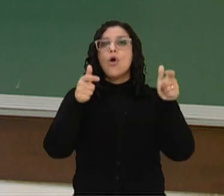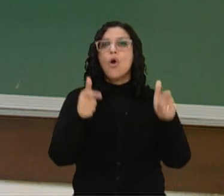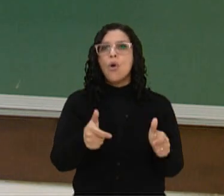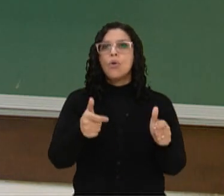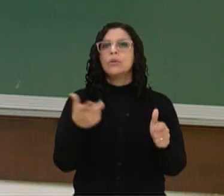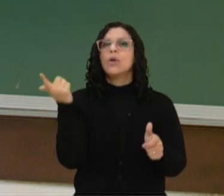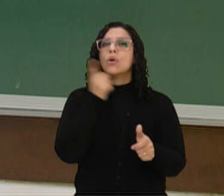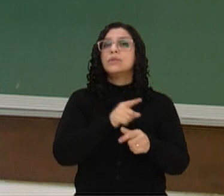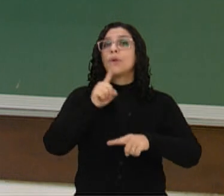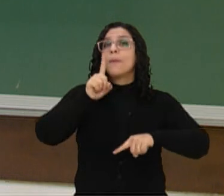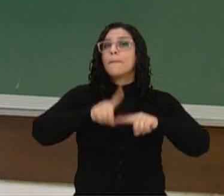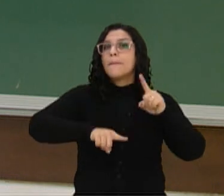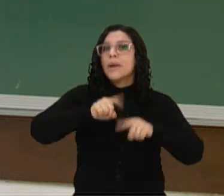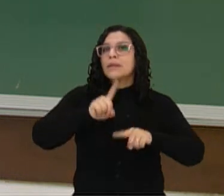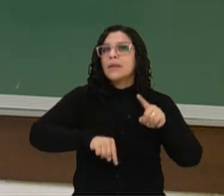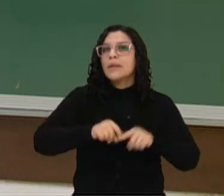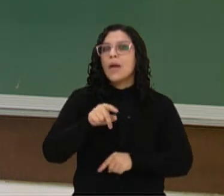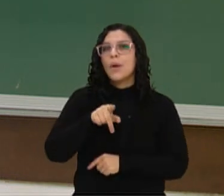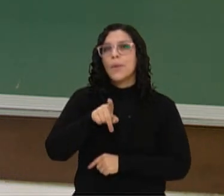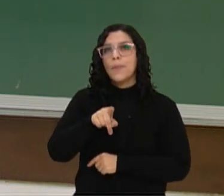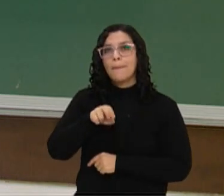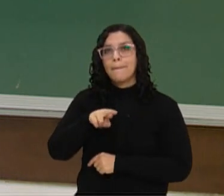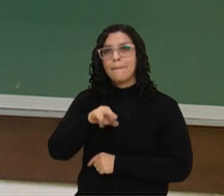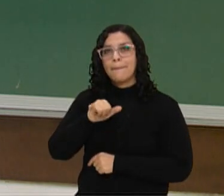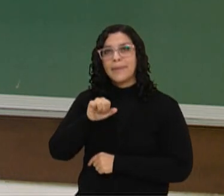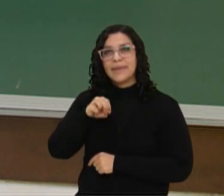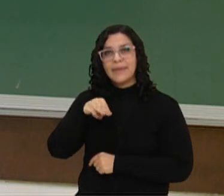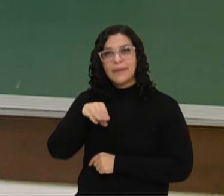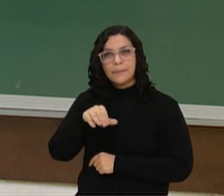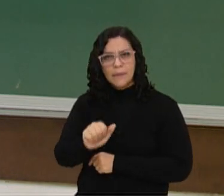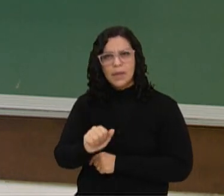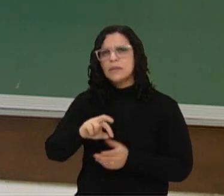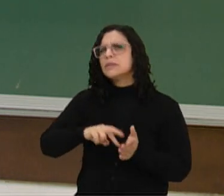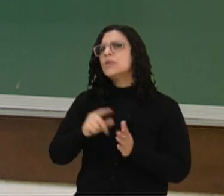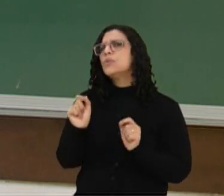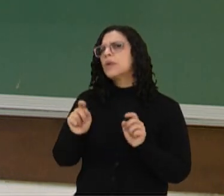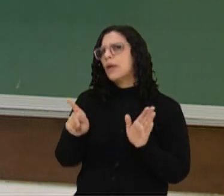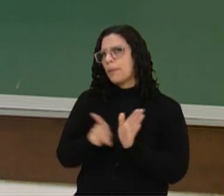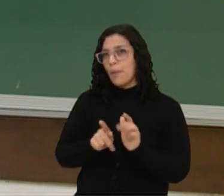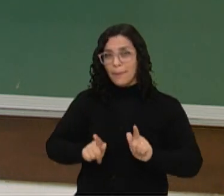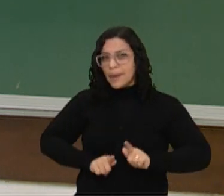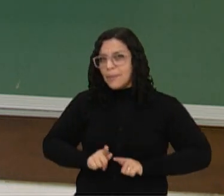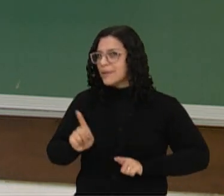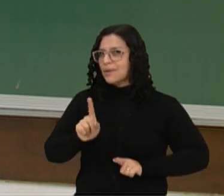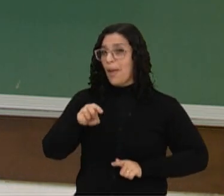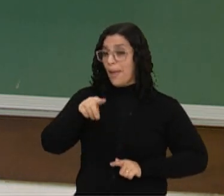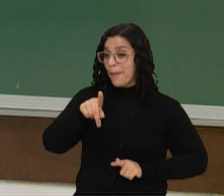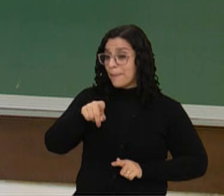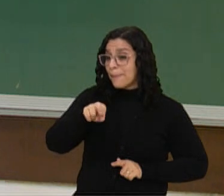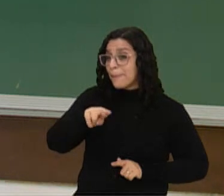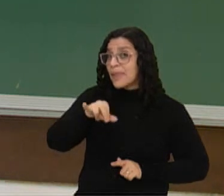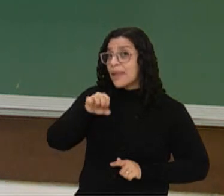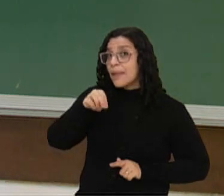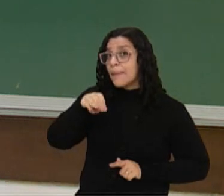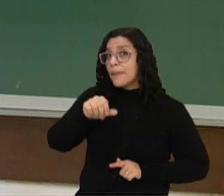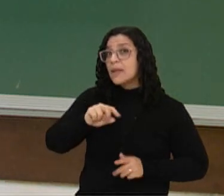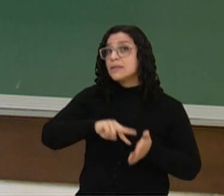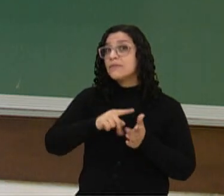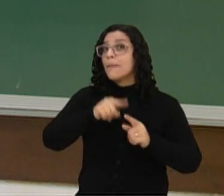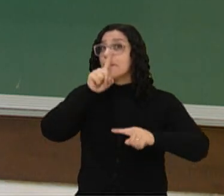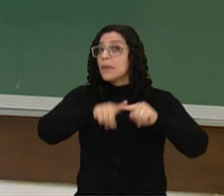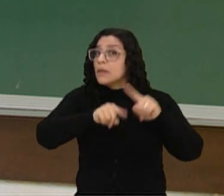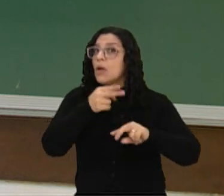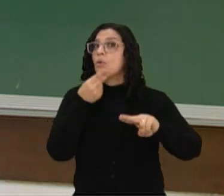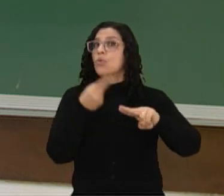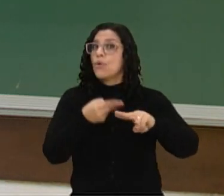vem as matérias-primas. O que é uma matéria-prima? É aquilo que vai ser usado para fazer um